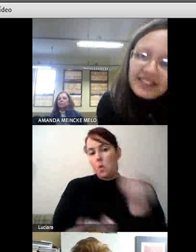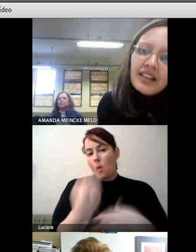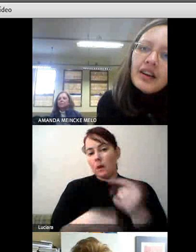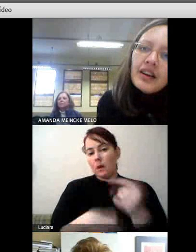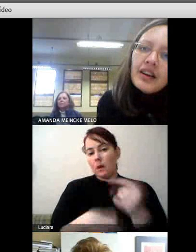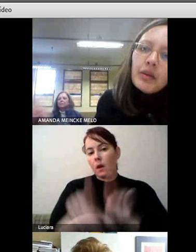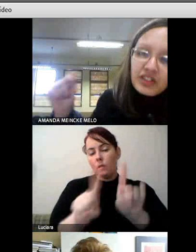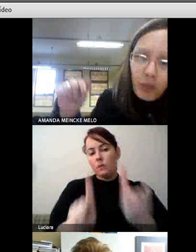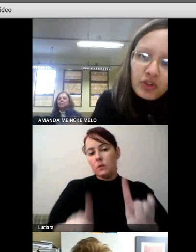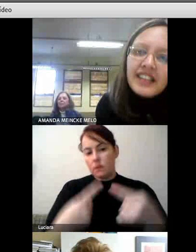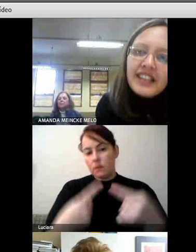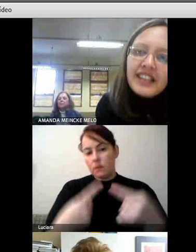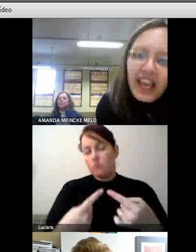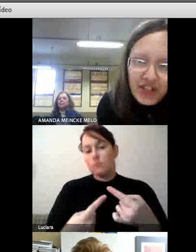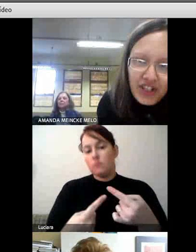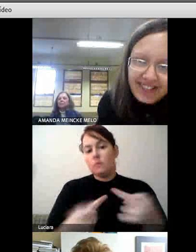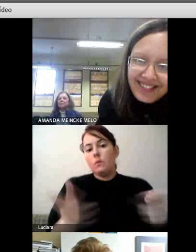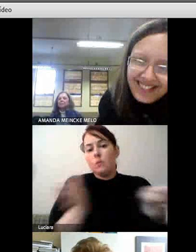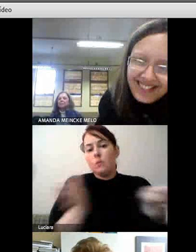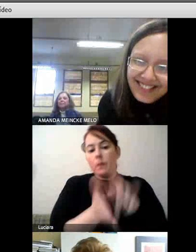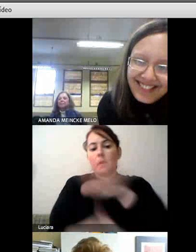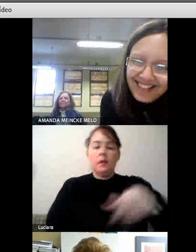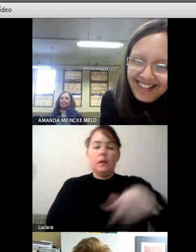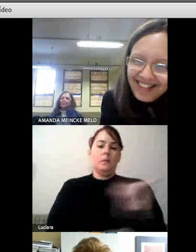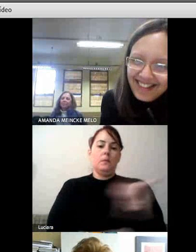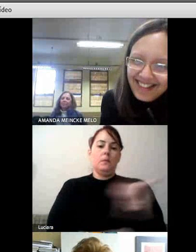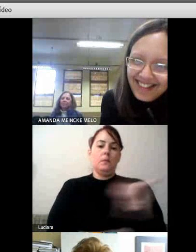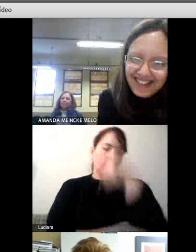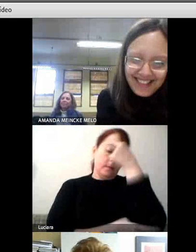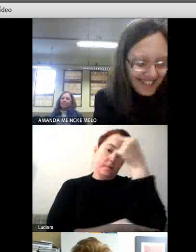extensionista, mas como docente.